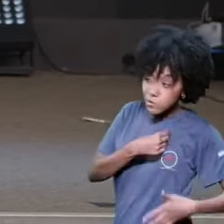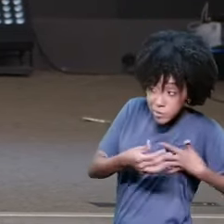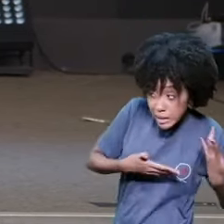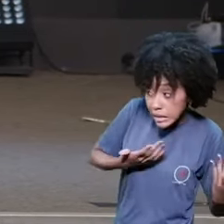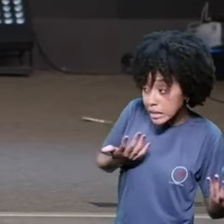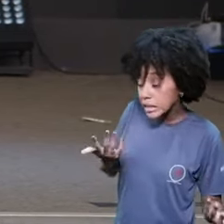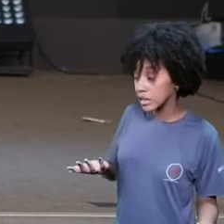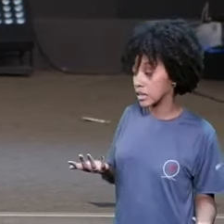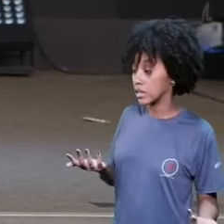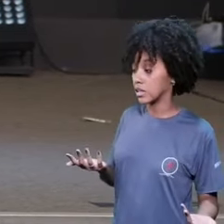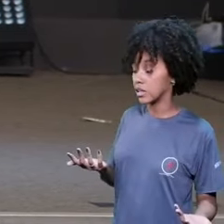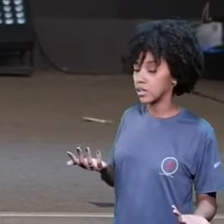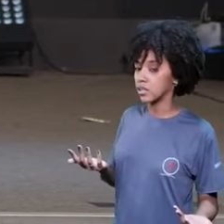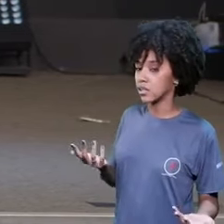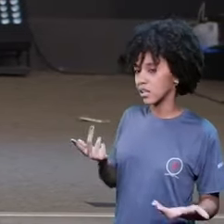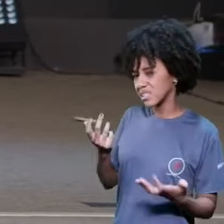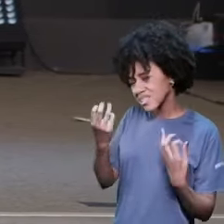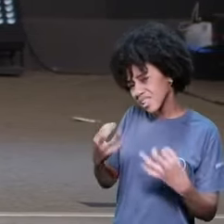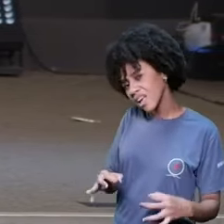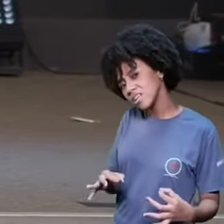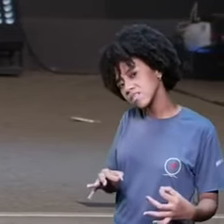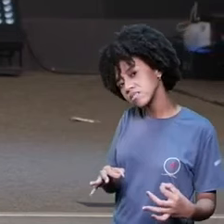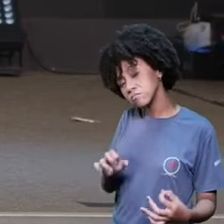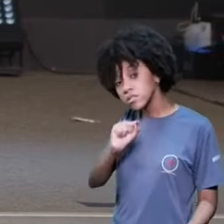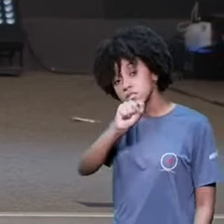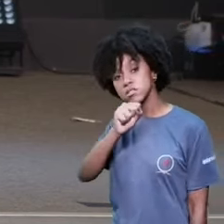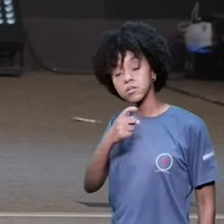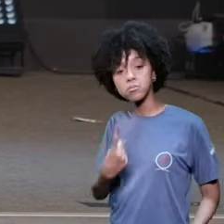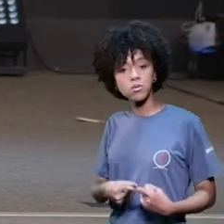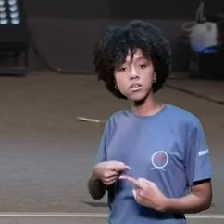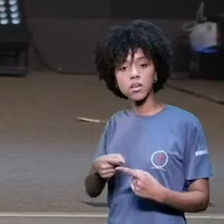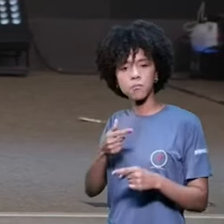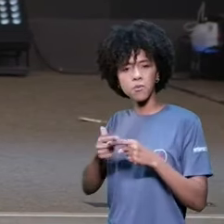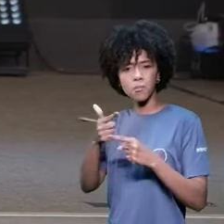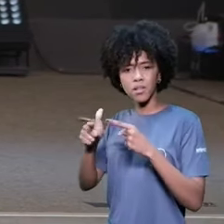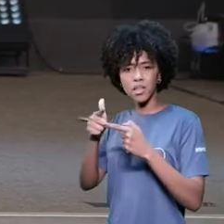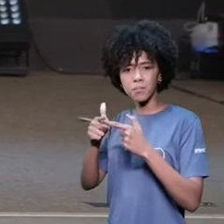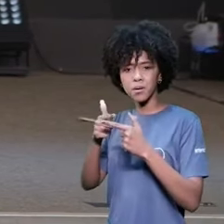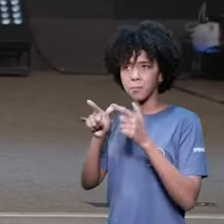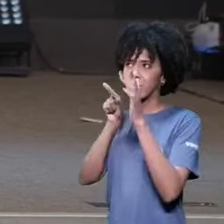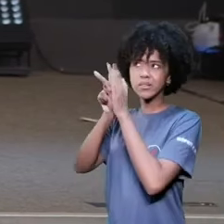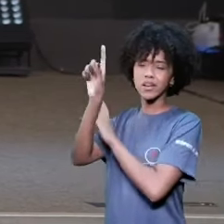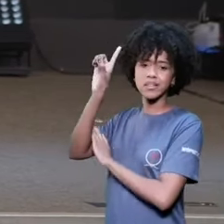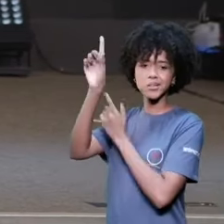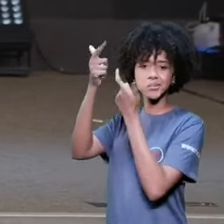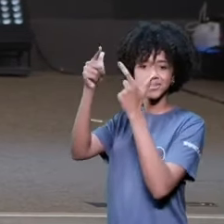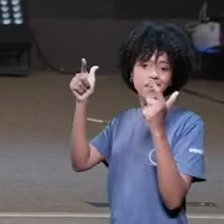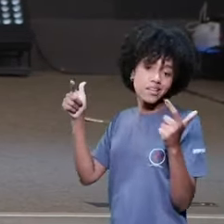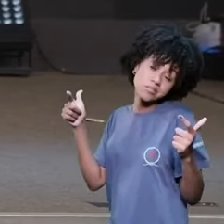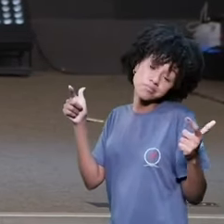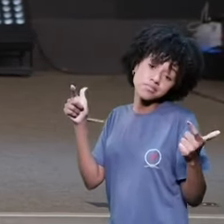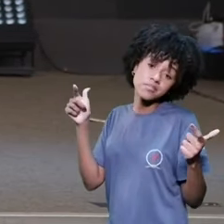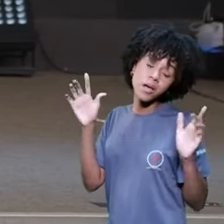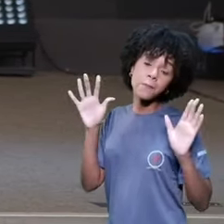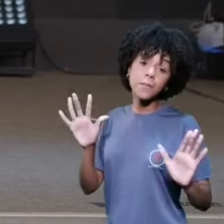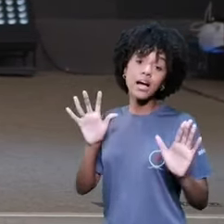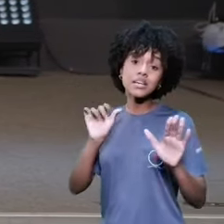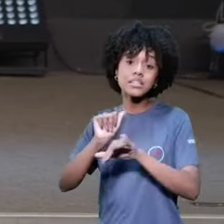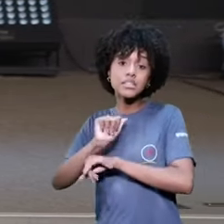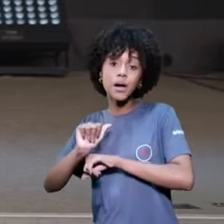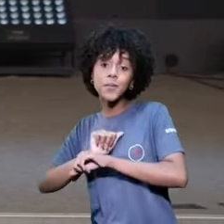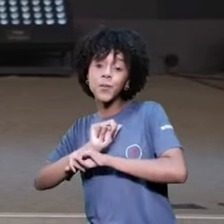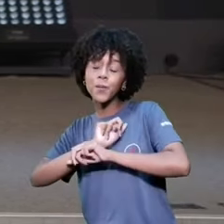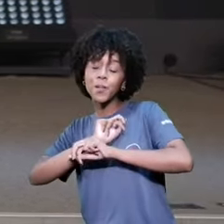seria lícito se Abraão fizesse isso? Seria, irmão, porque não tem problema você perguntar a Deus, não. Não teria problema. Só que Abraão é um pouco